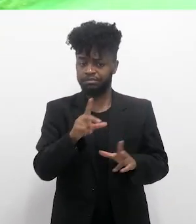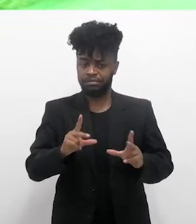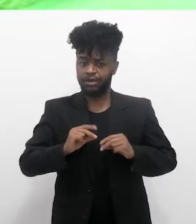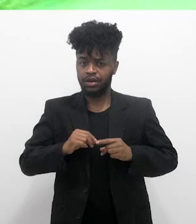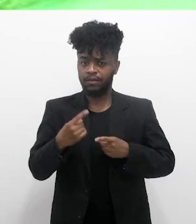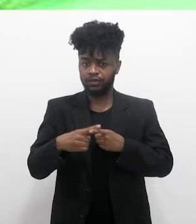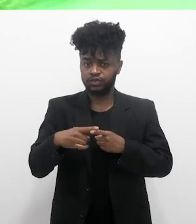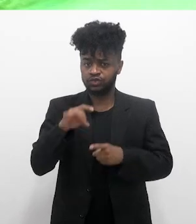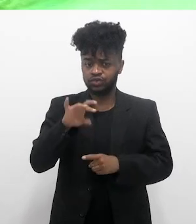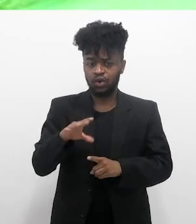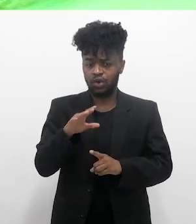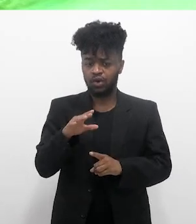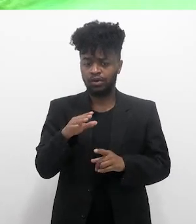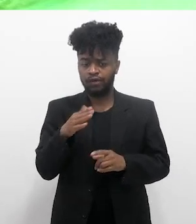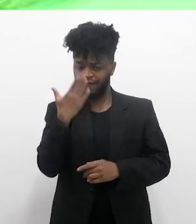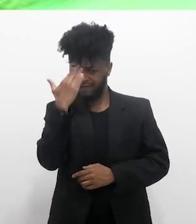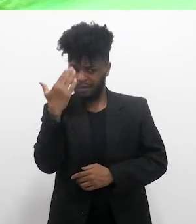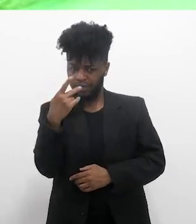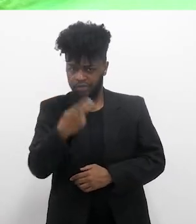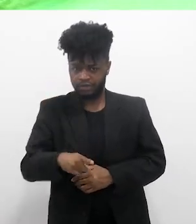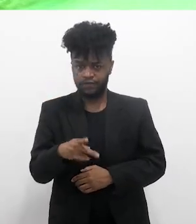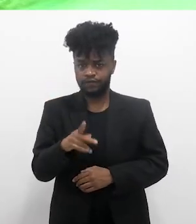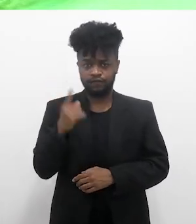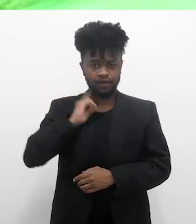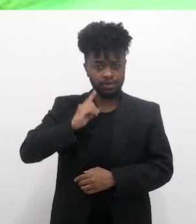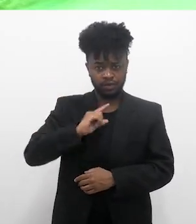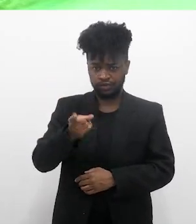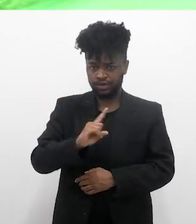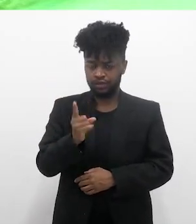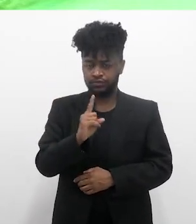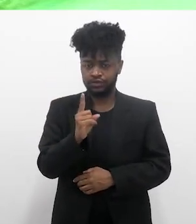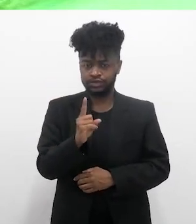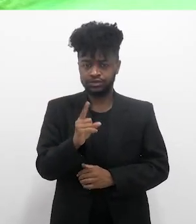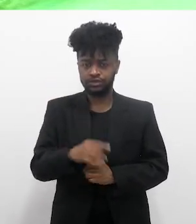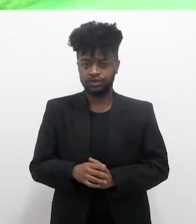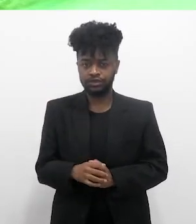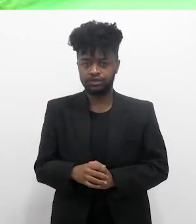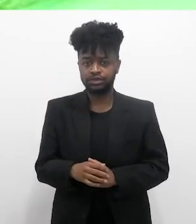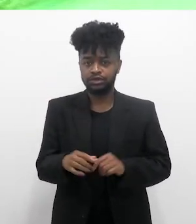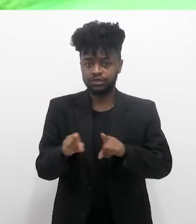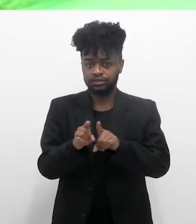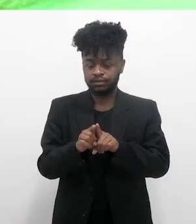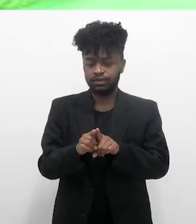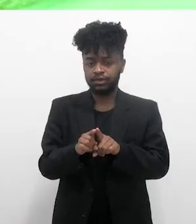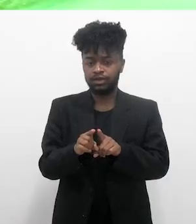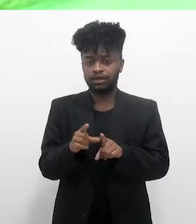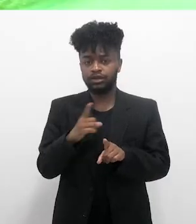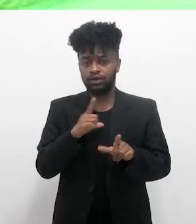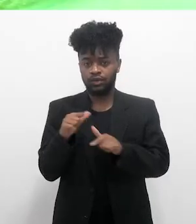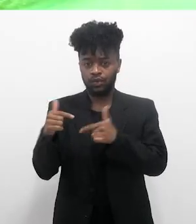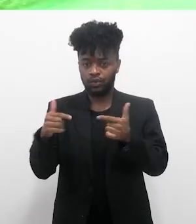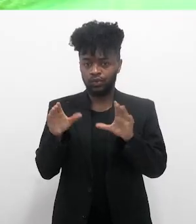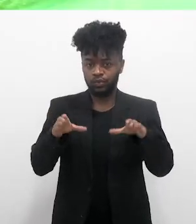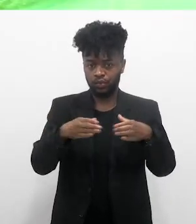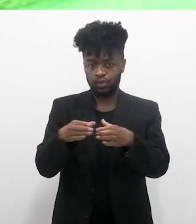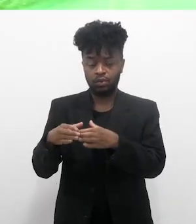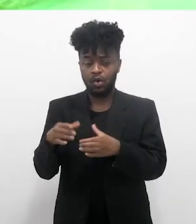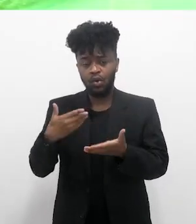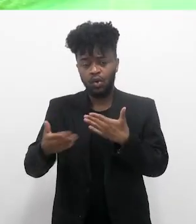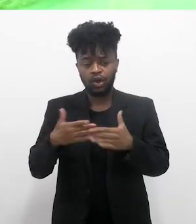só ídolo do Flamengo, que tem a maior torcida do Brasil. Ele é ídolo de todas as torcidas, porque por onde